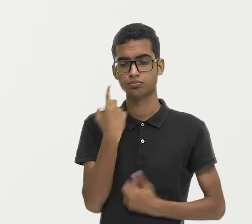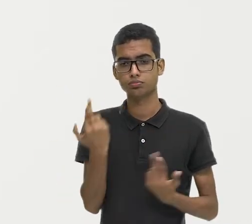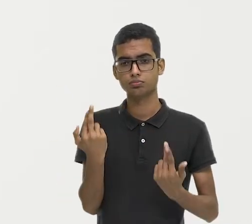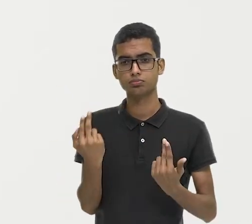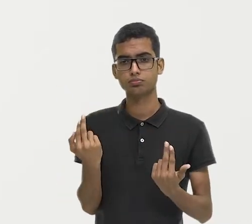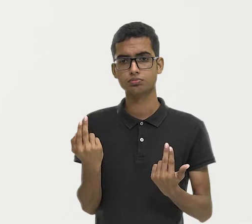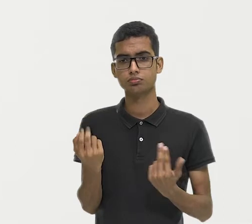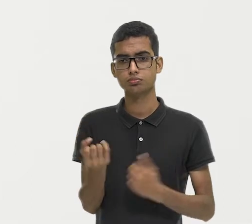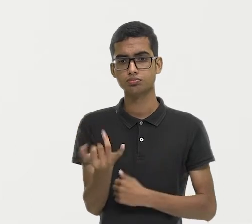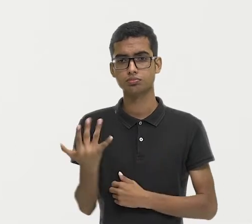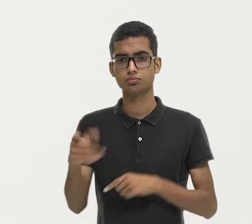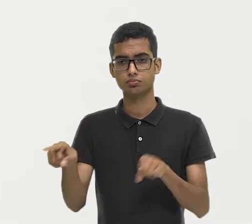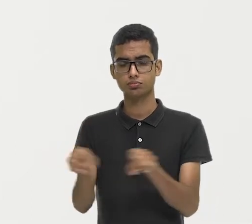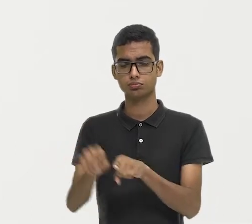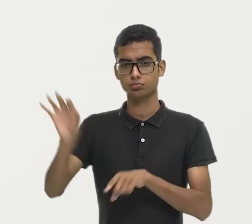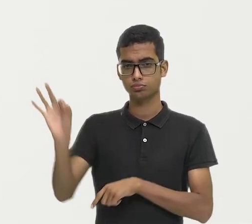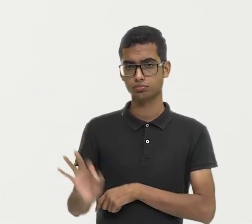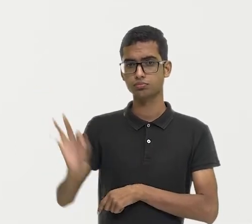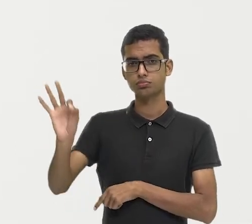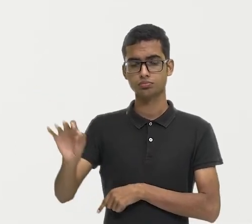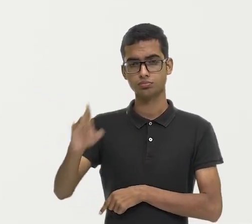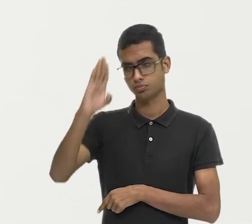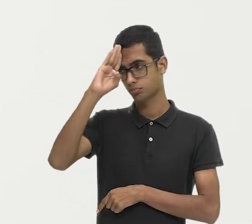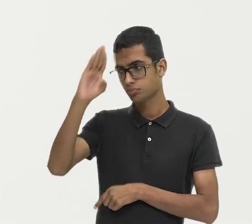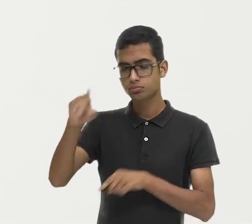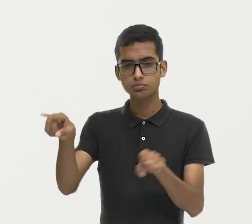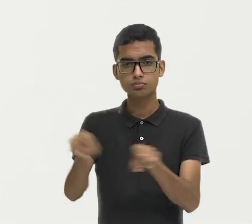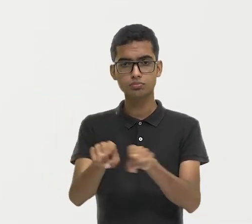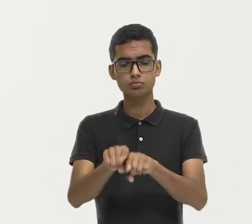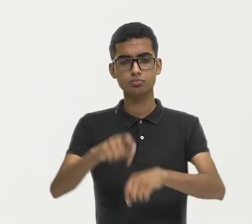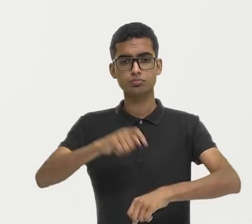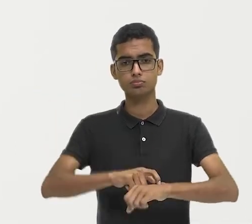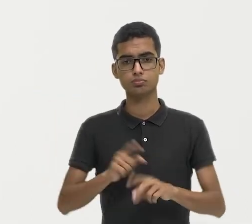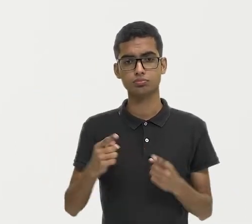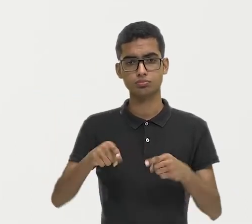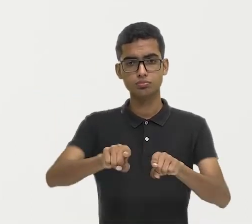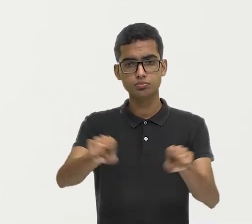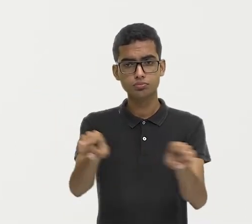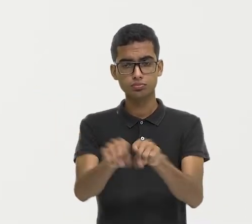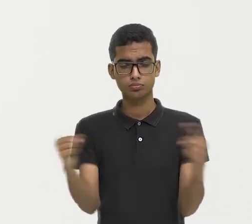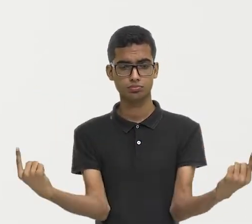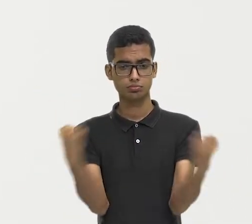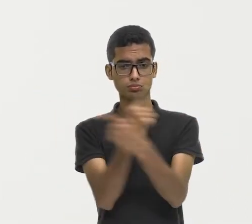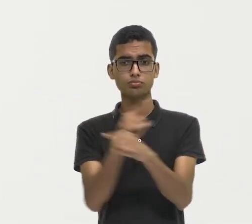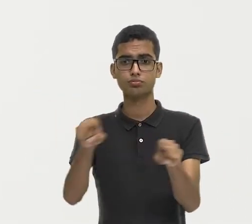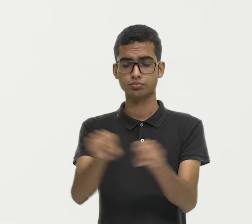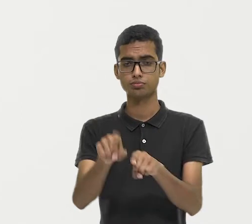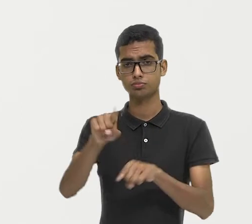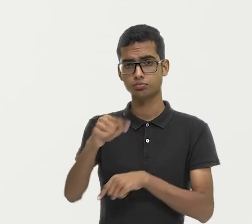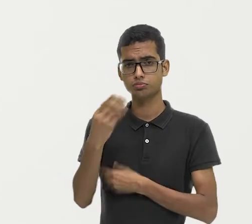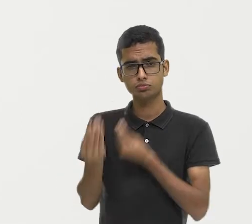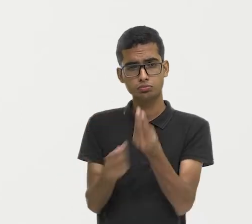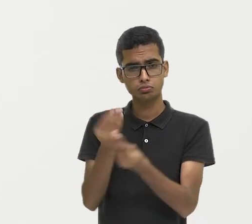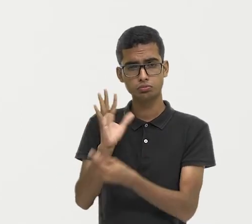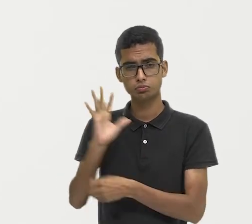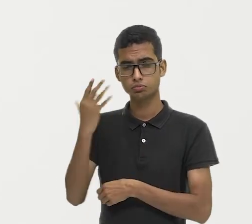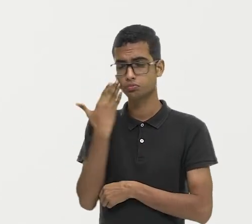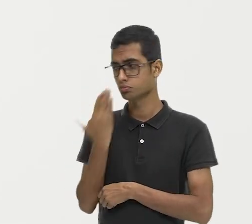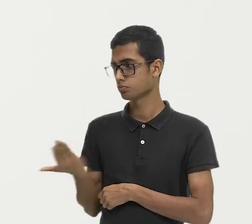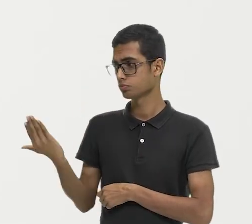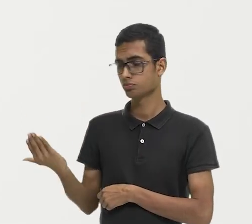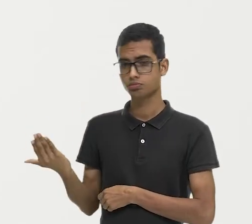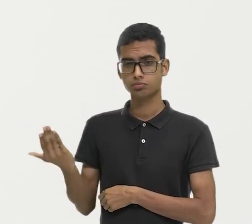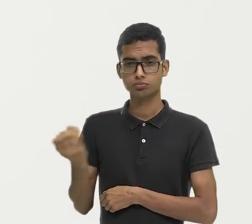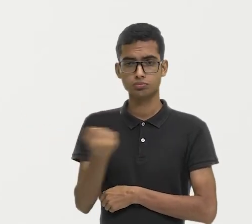numérico equivale à maior das porcentagens, ao mesmo tempo em que também o inverso funciona. Como